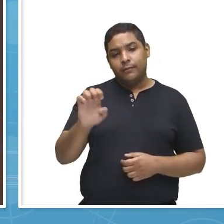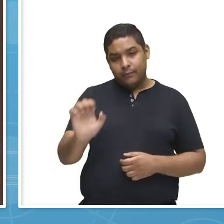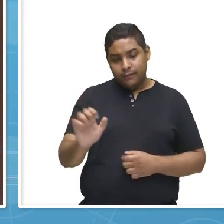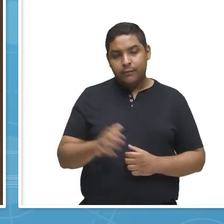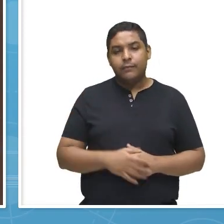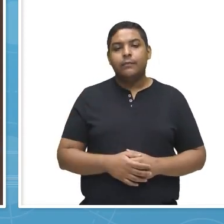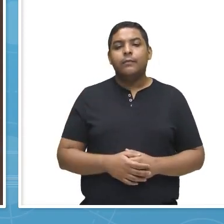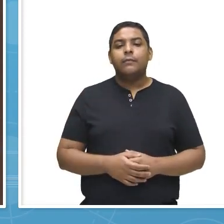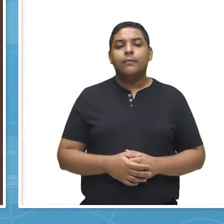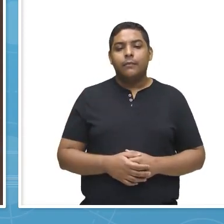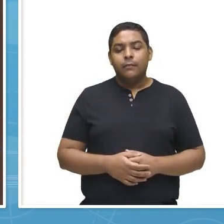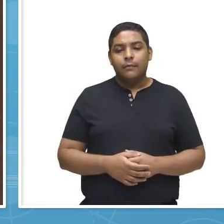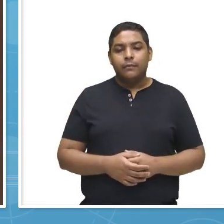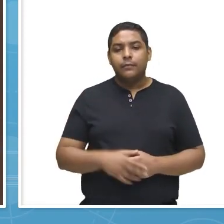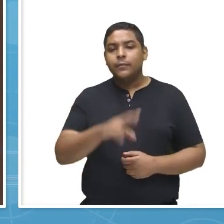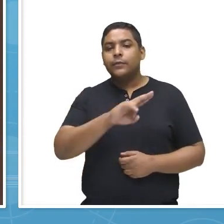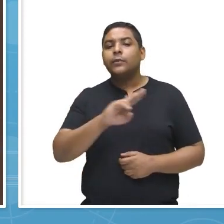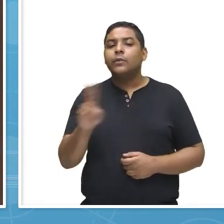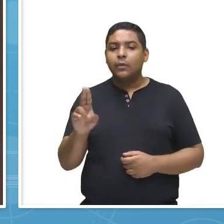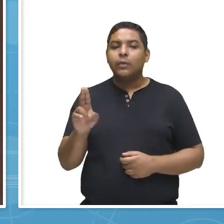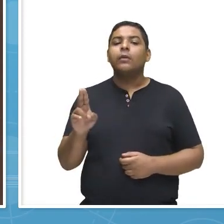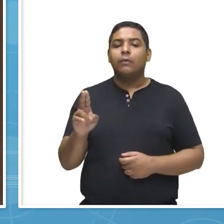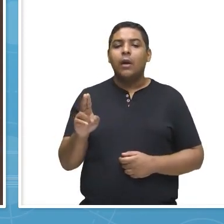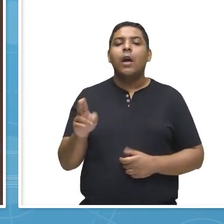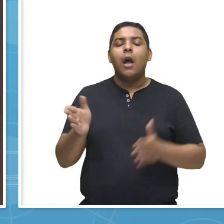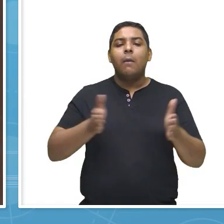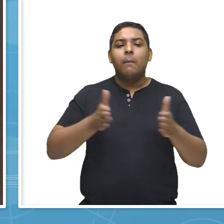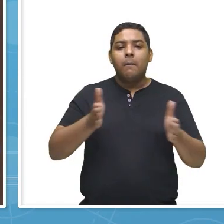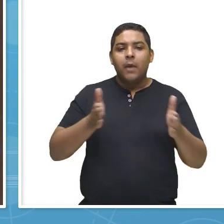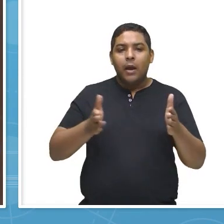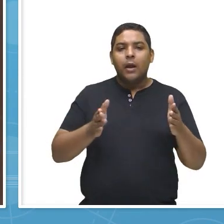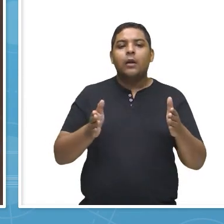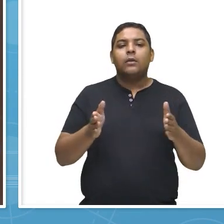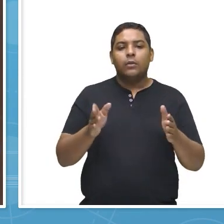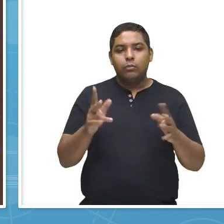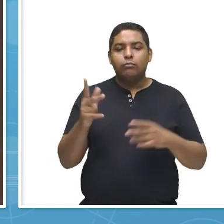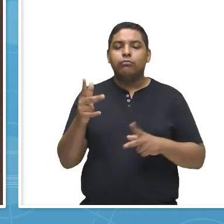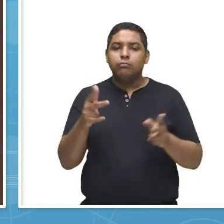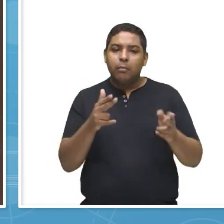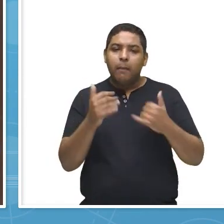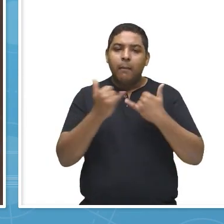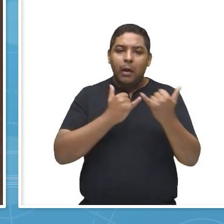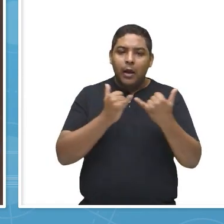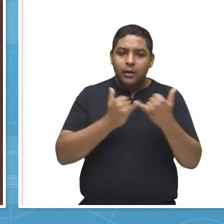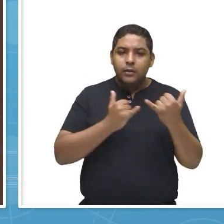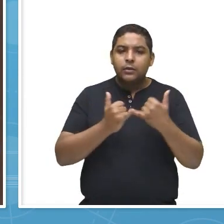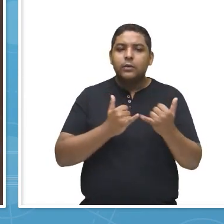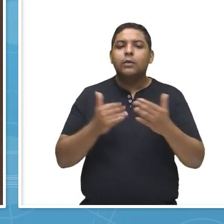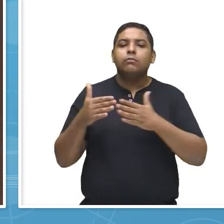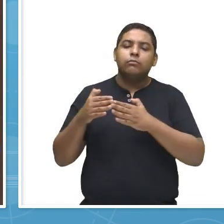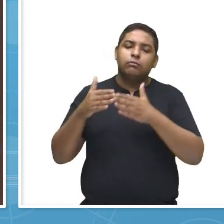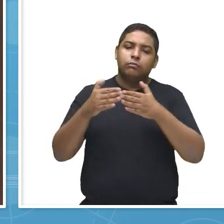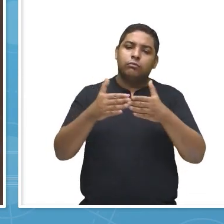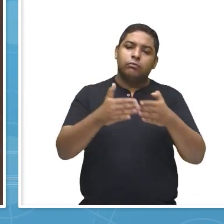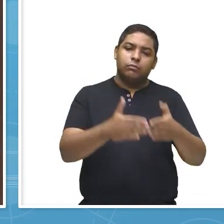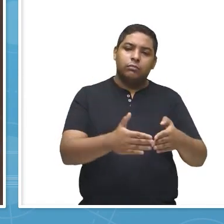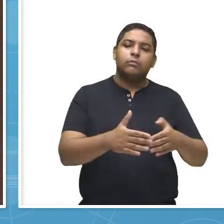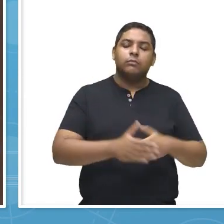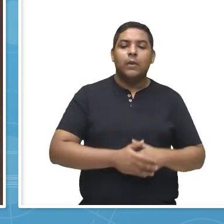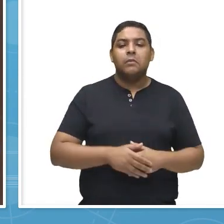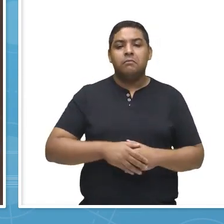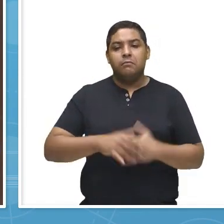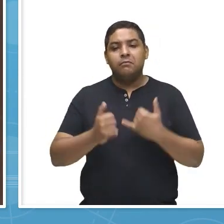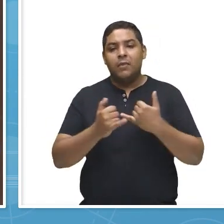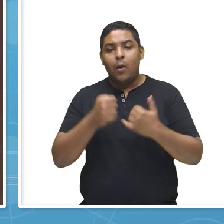Eram chamadas assim porque ocorreram na época das grandes navegações. Também tá no caminho. A